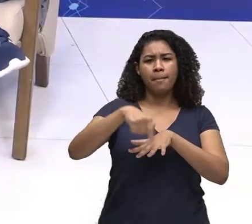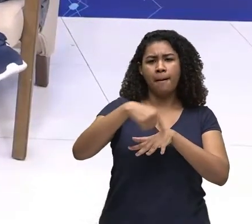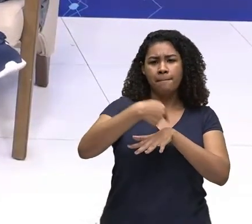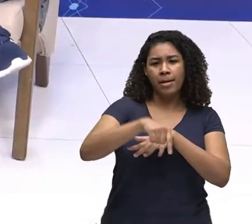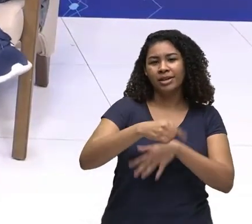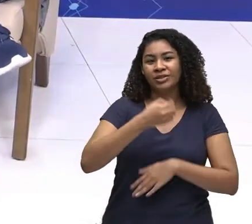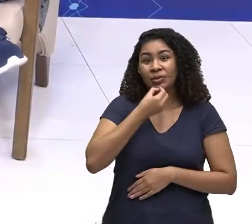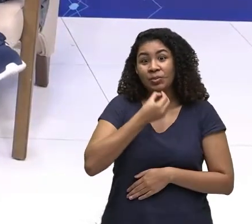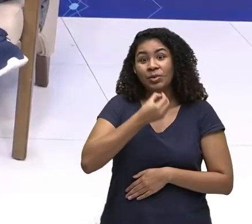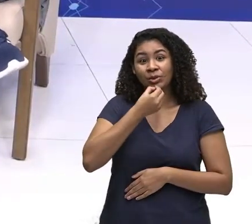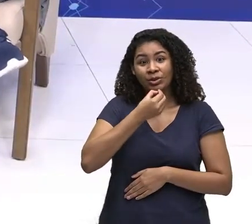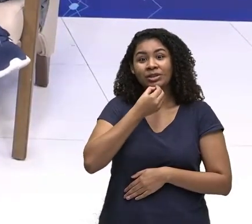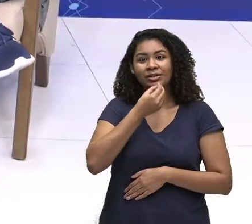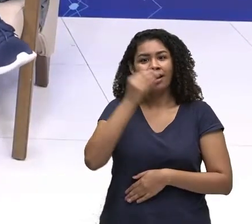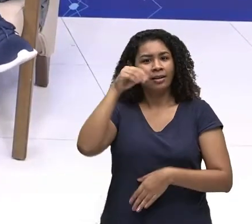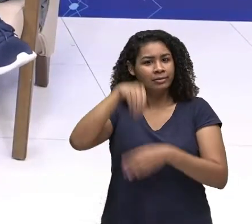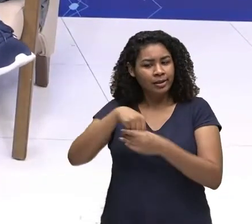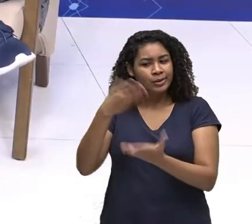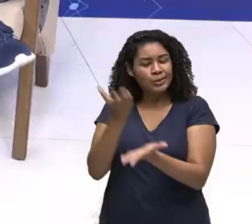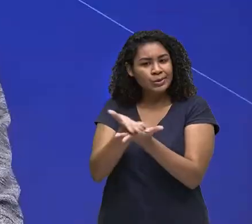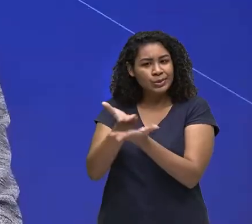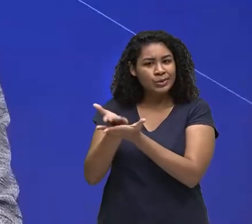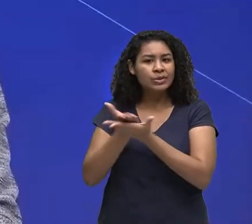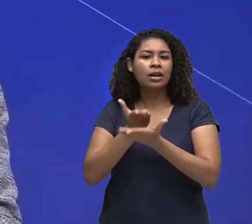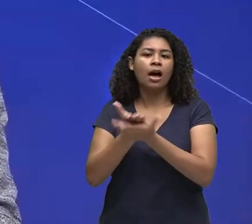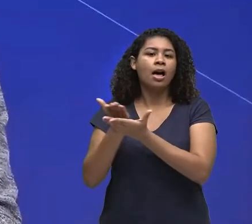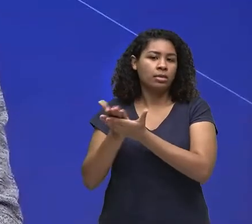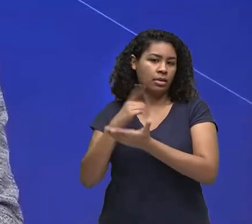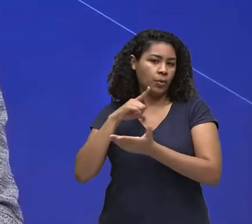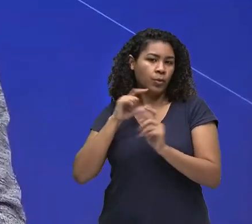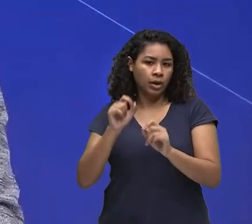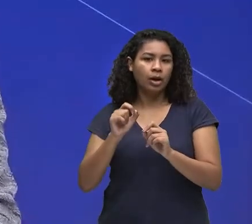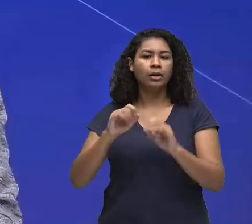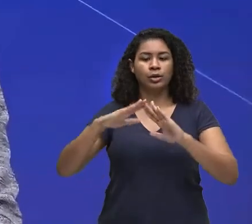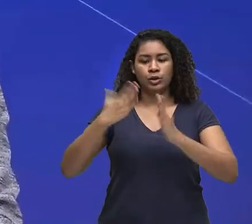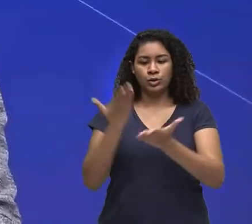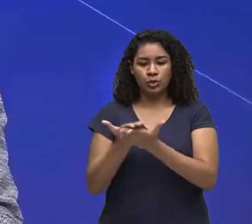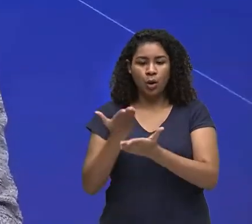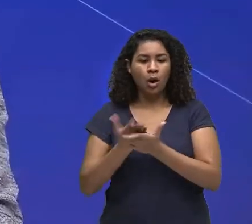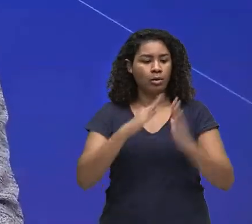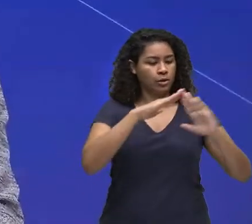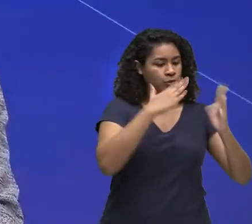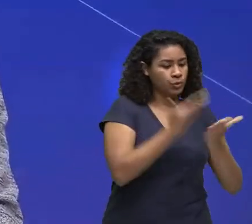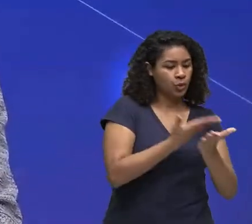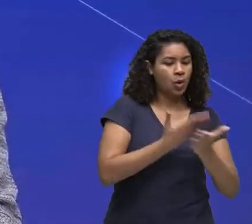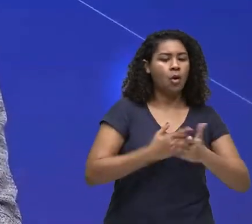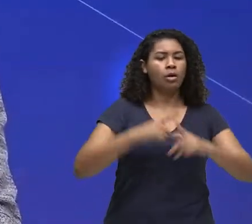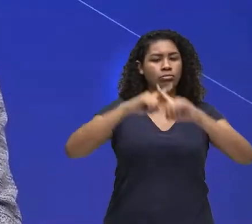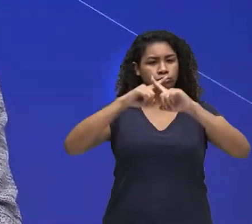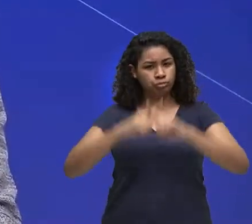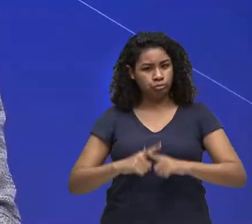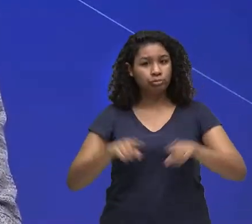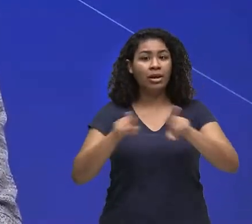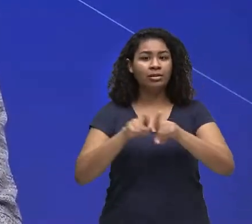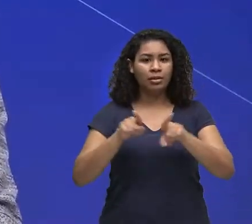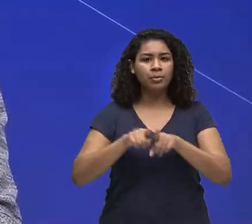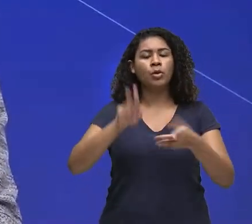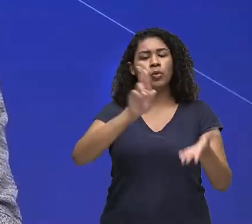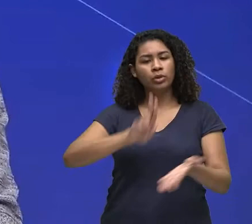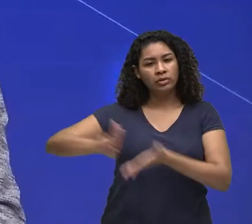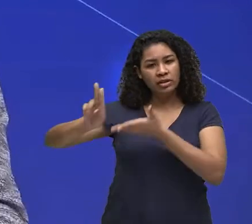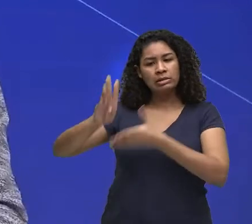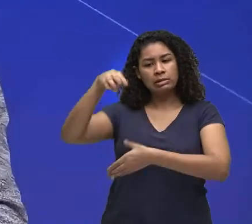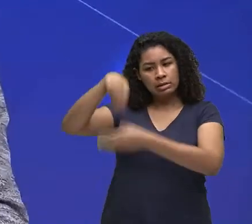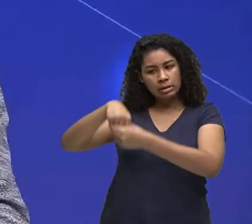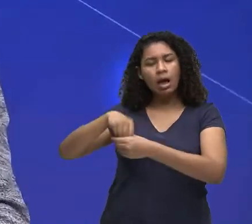possibilidades associadas ao próprio estudar, né? A gente tem os jogos escolares, você vai para a universidade, você também tem jogos escolares universitários, então